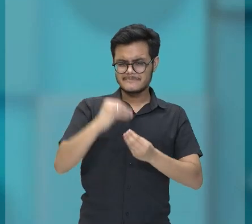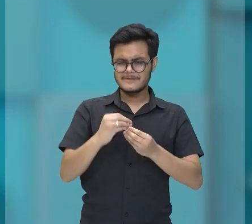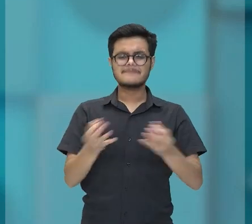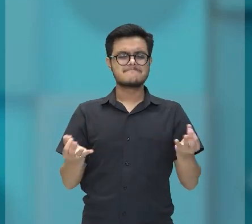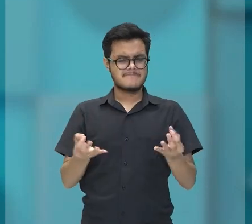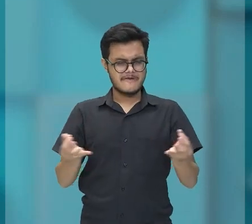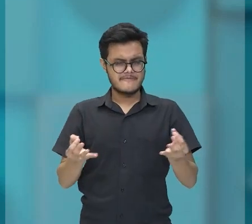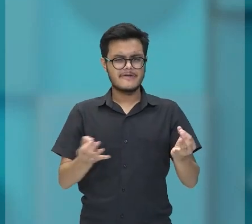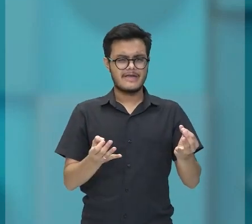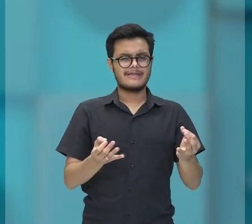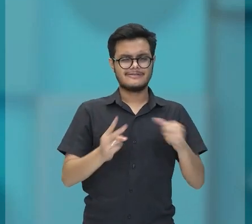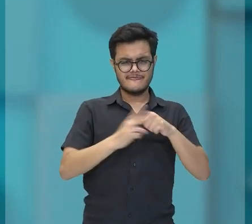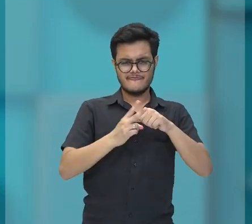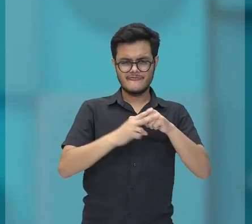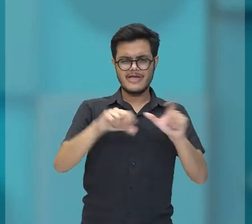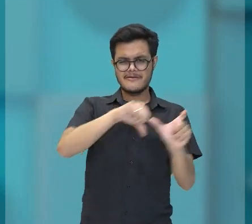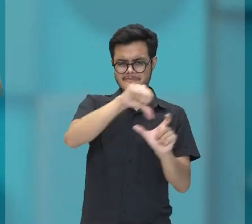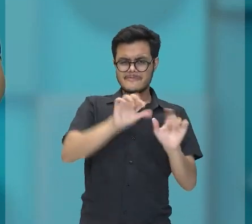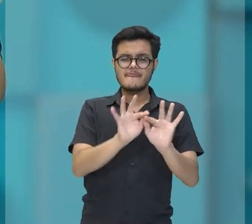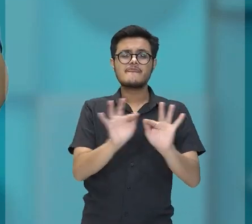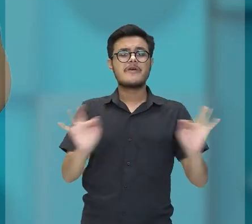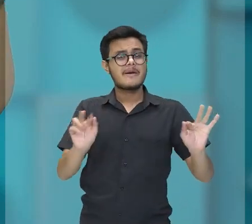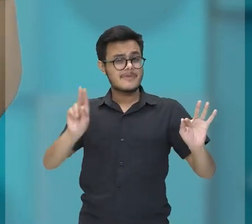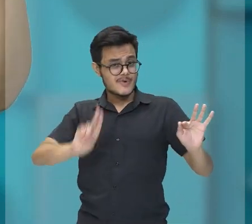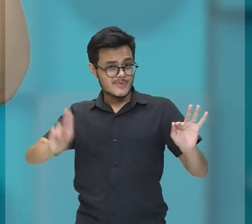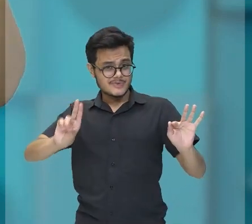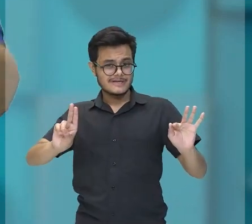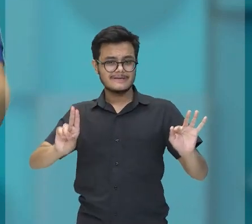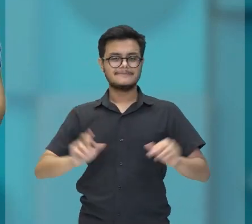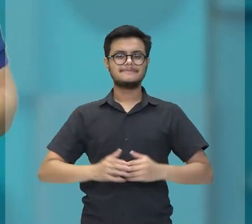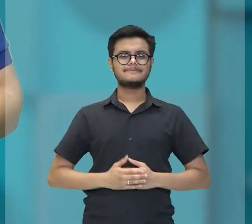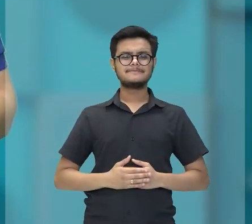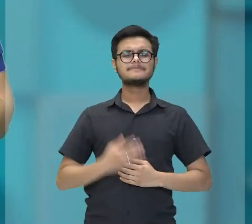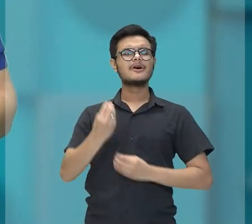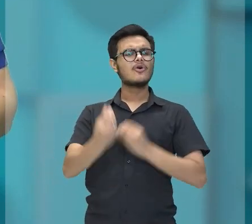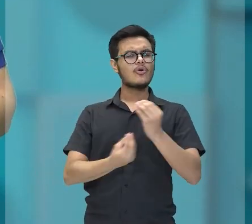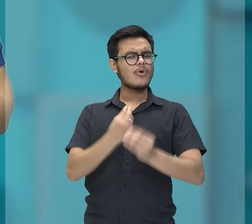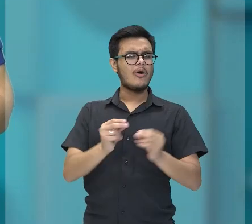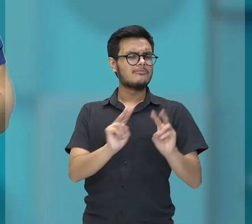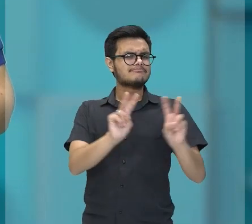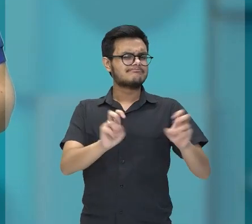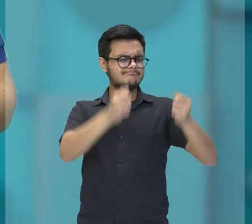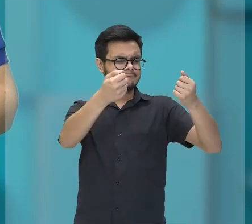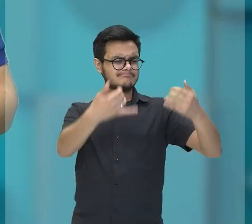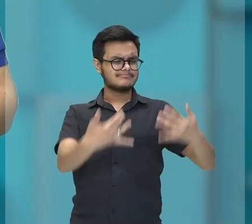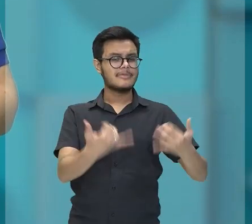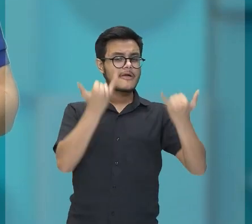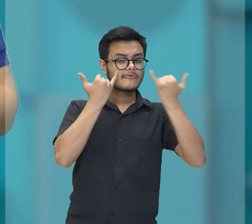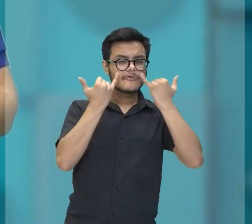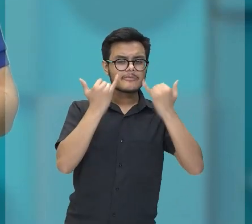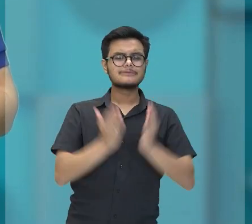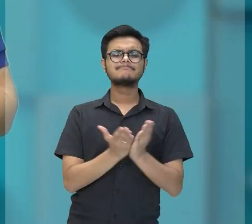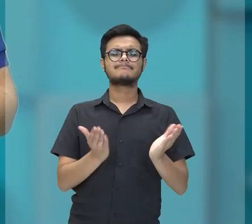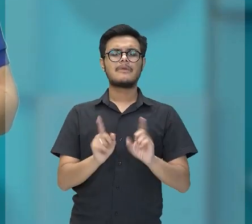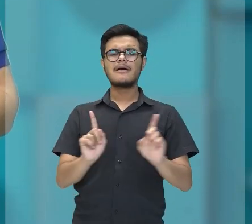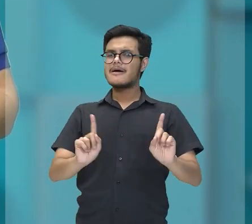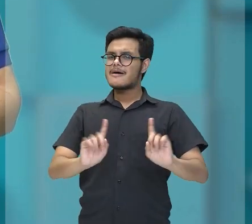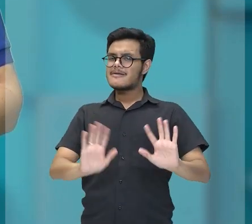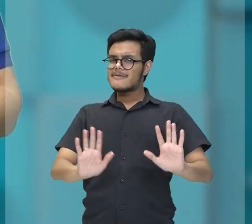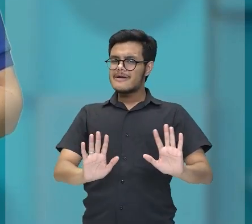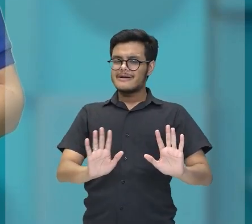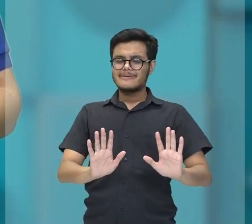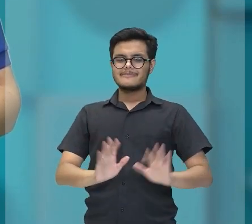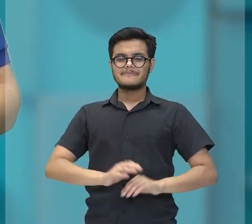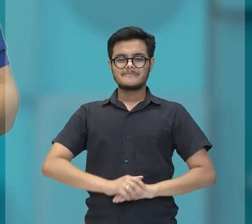aquela estrutura da palavra do verbo trabalha, que conjunto de informações ela traz para nós, mas não fica somente nisso,